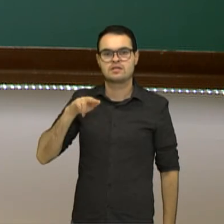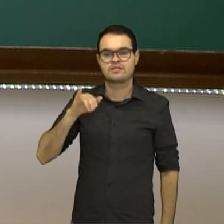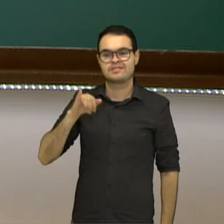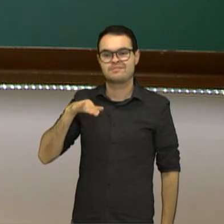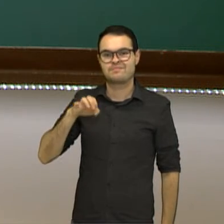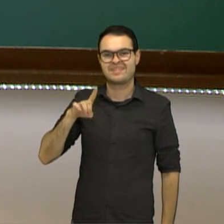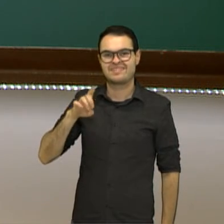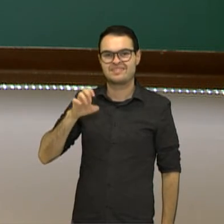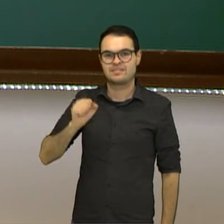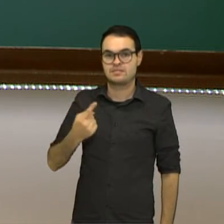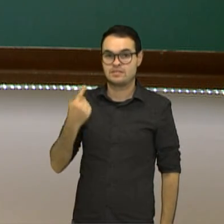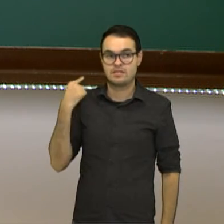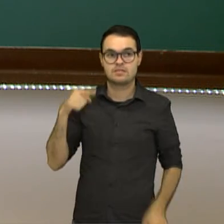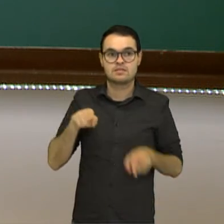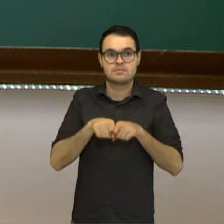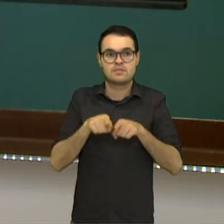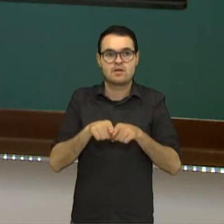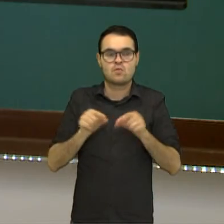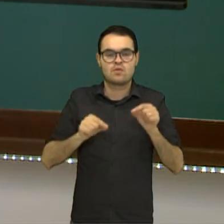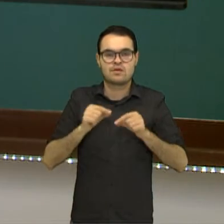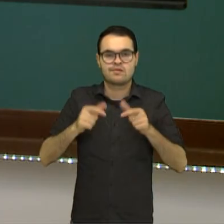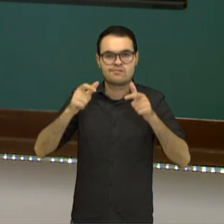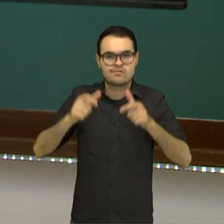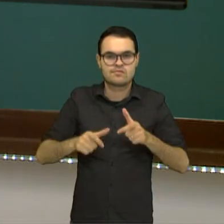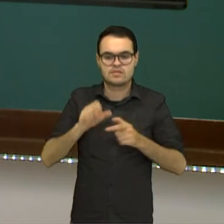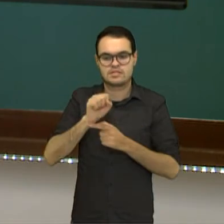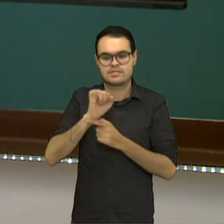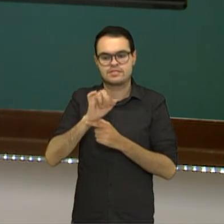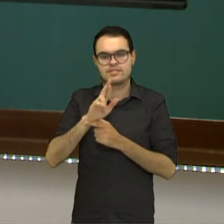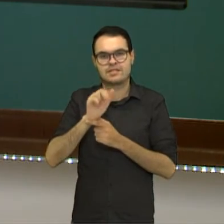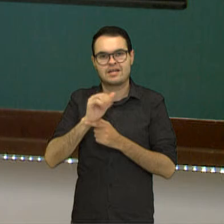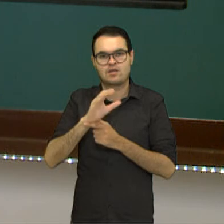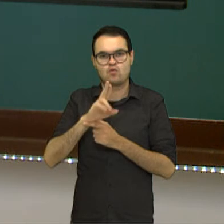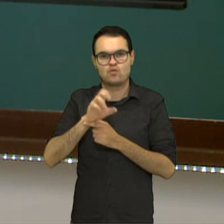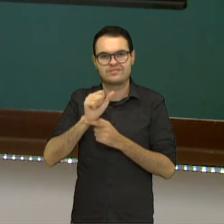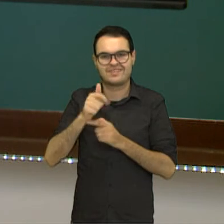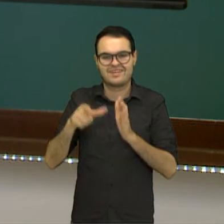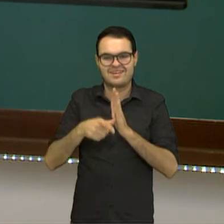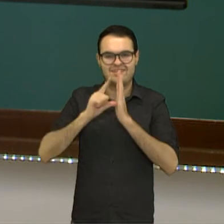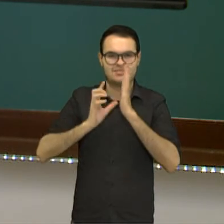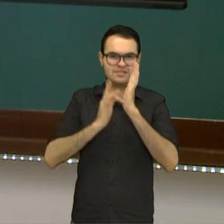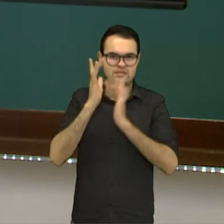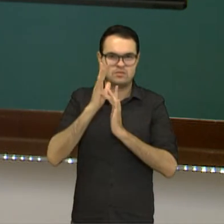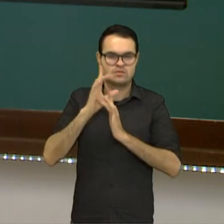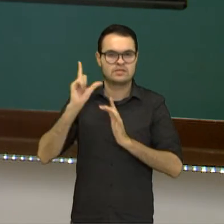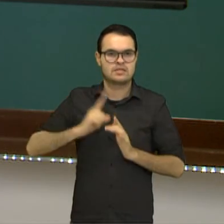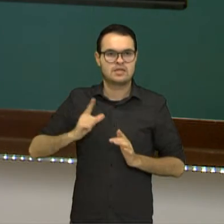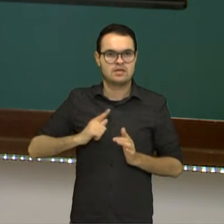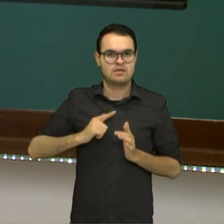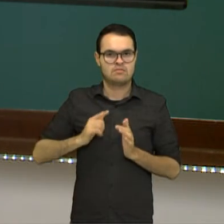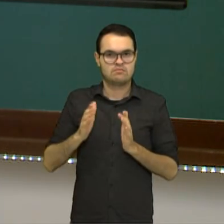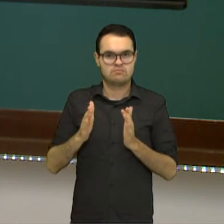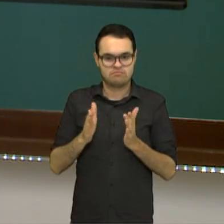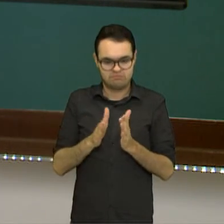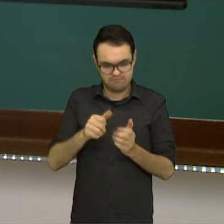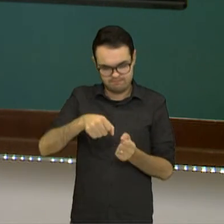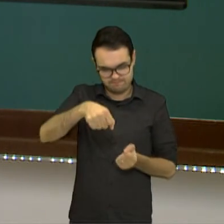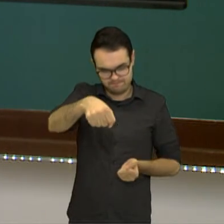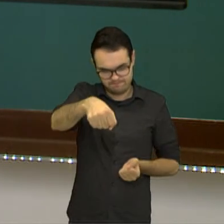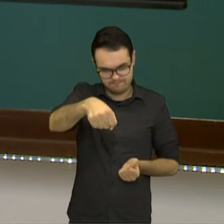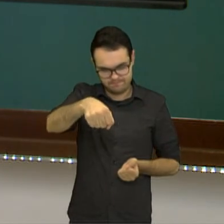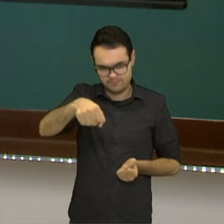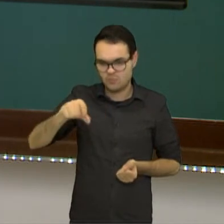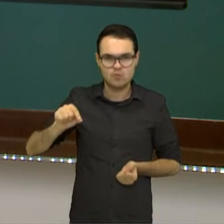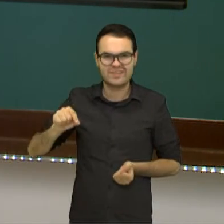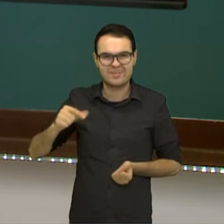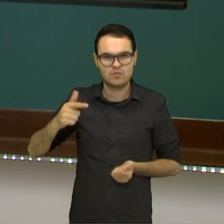Arquimedes, em Siracusa, muito antes da era cristã. Já tinha o registro do quê? No seu livro Contador de Grãos de